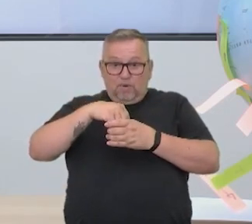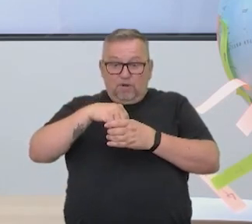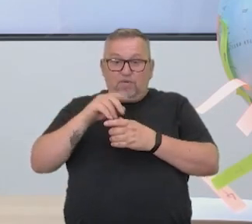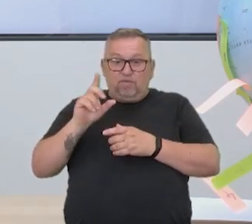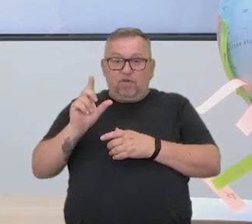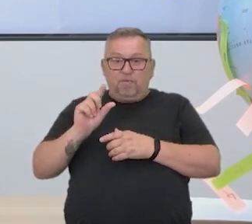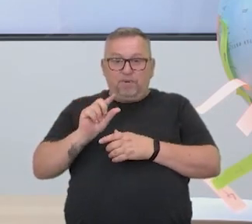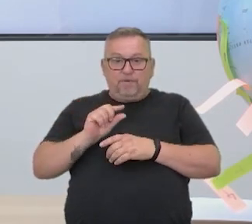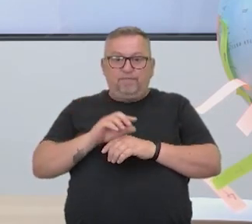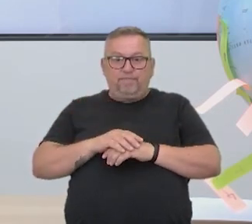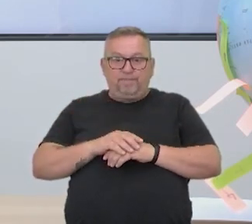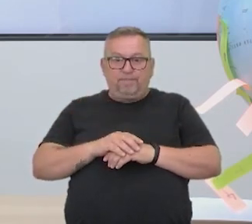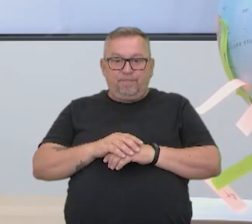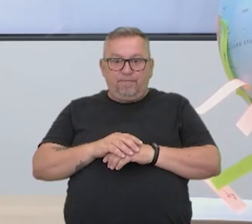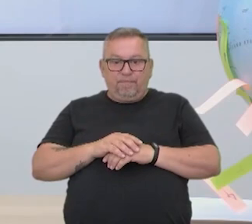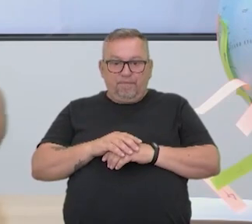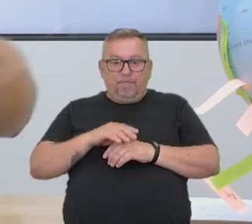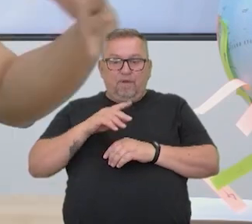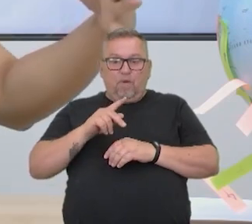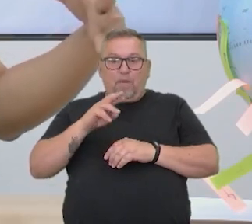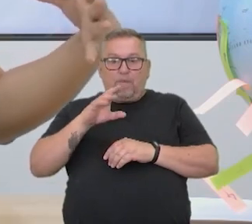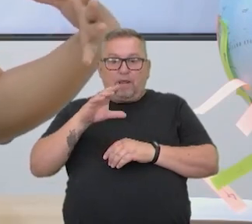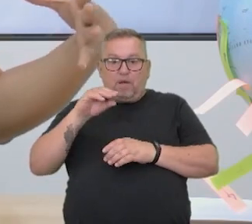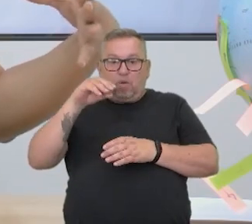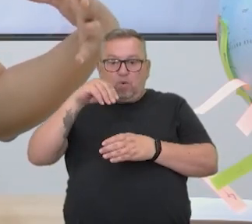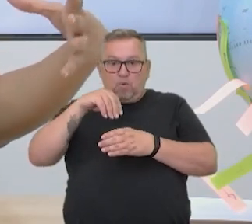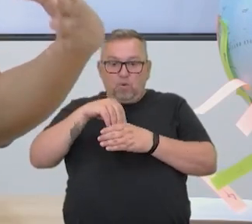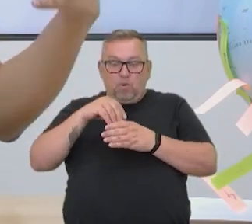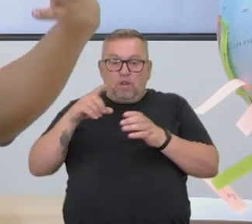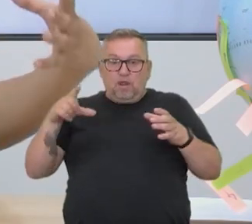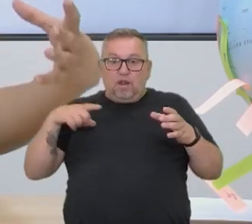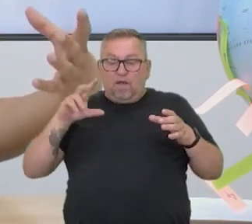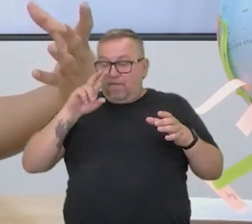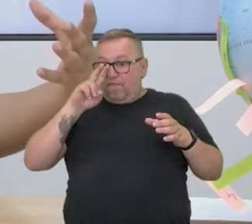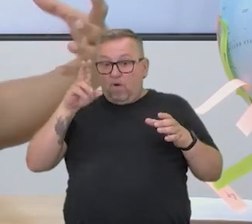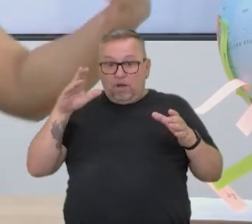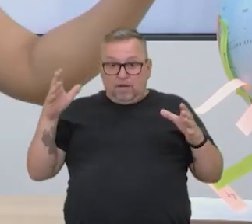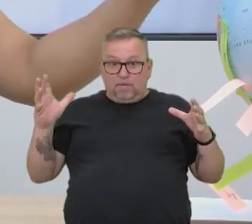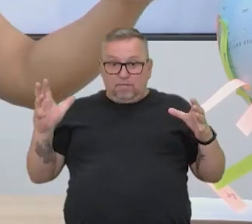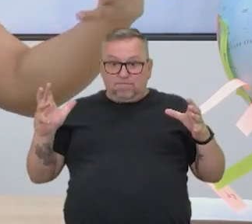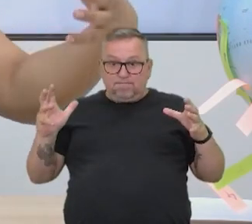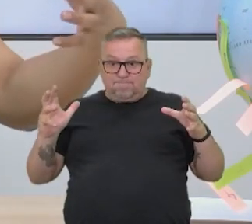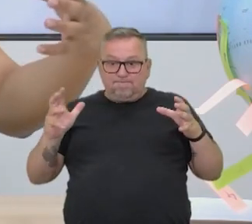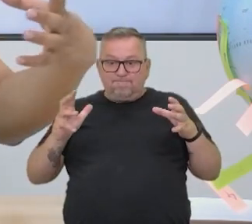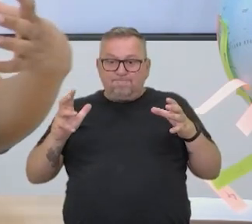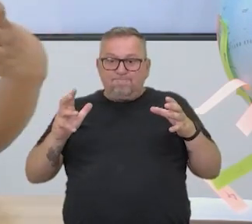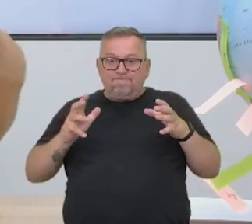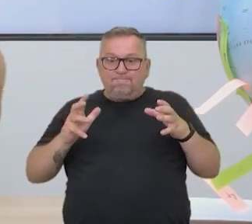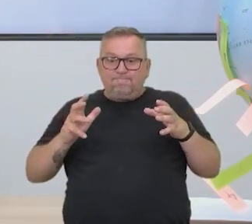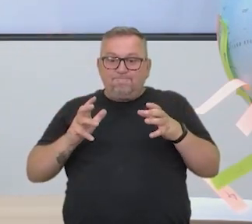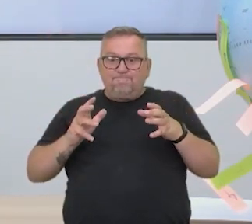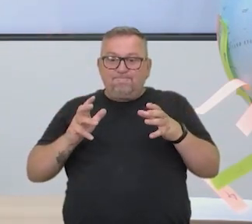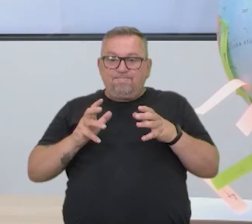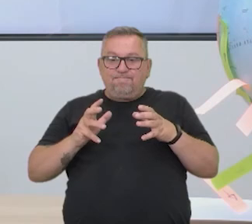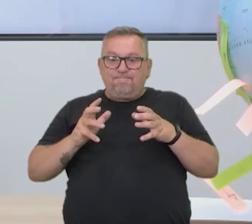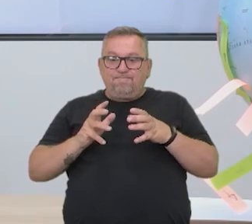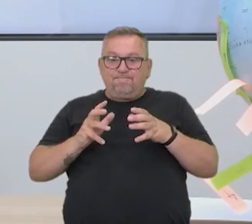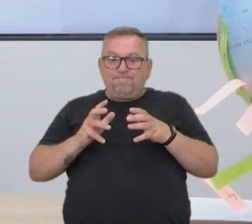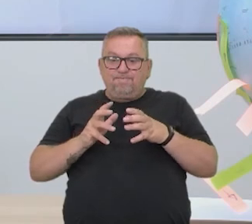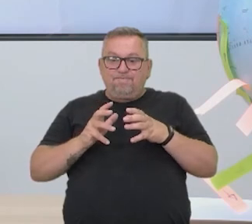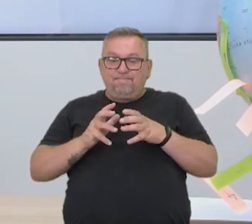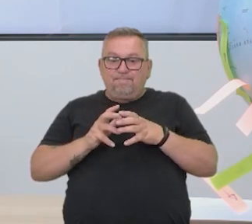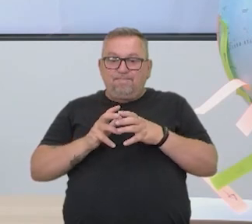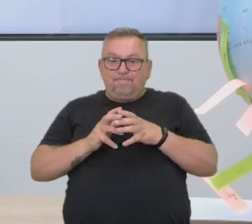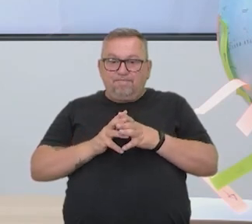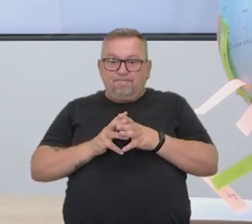diminui. Diminuindo essa pressão, você tem a pressão externa, que tem mais gases, que vai fazer com que essa garrafa